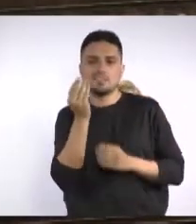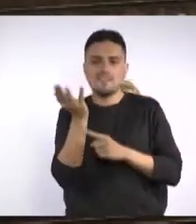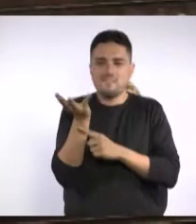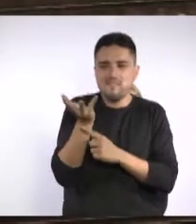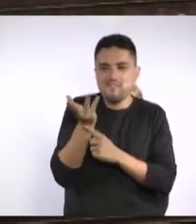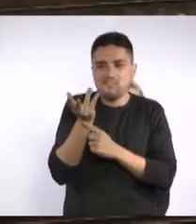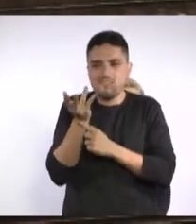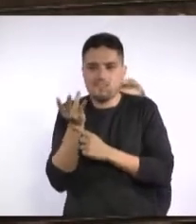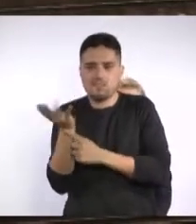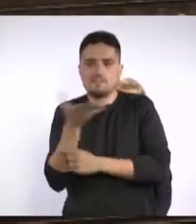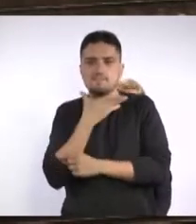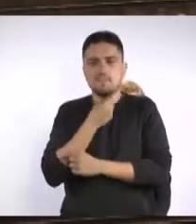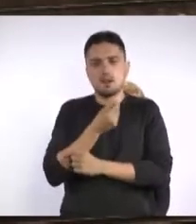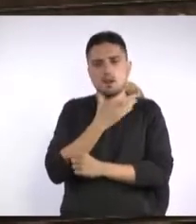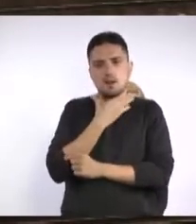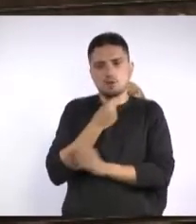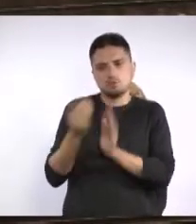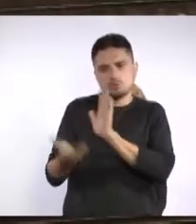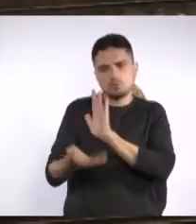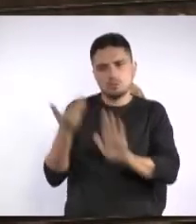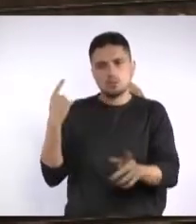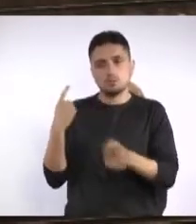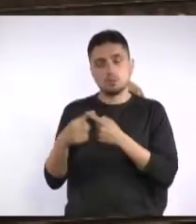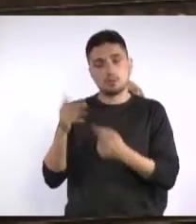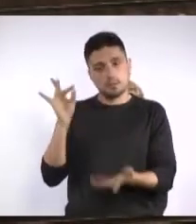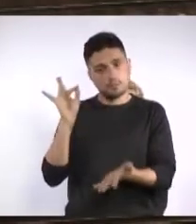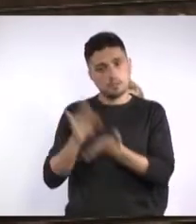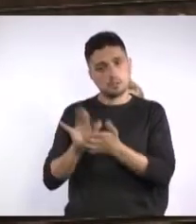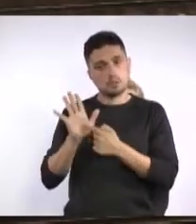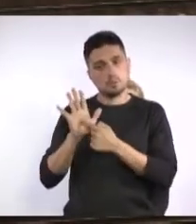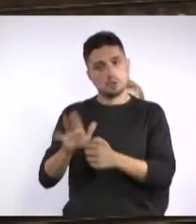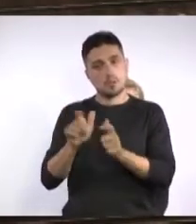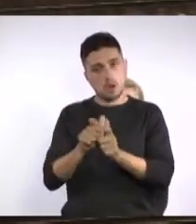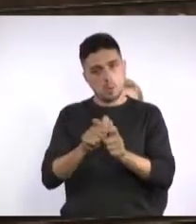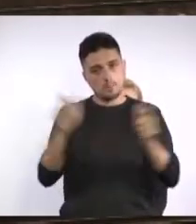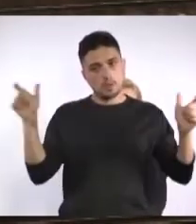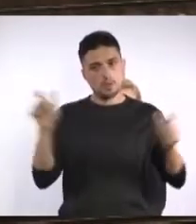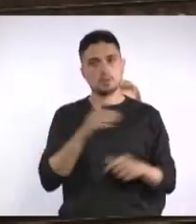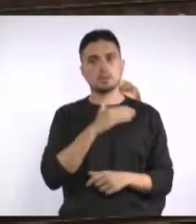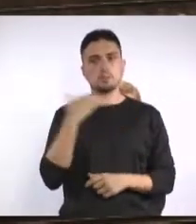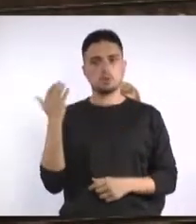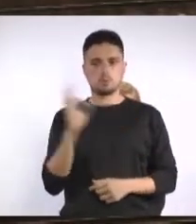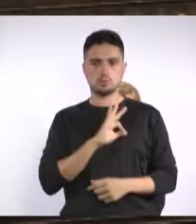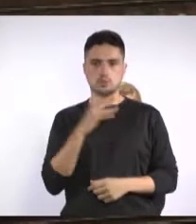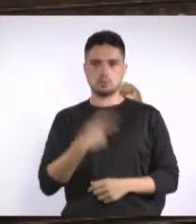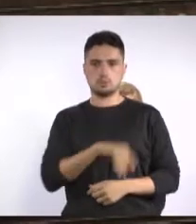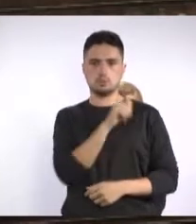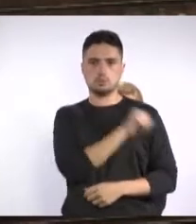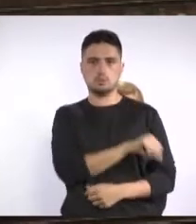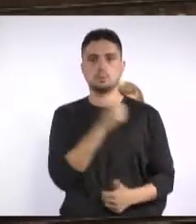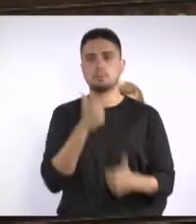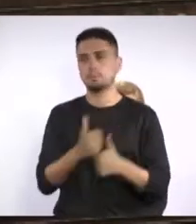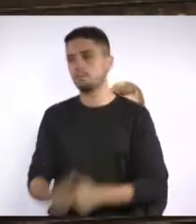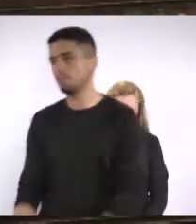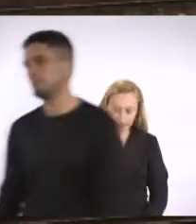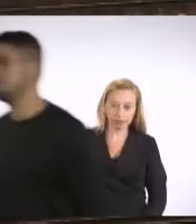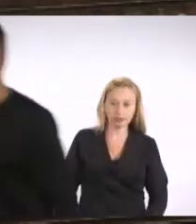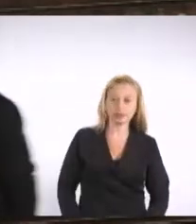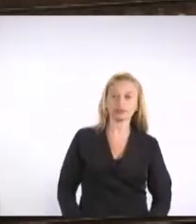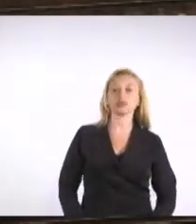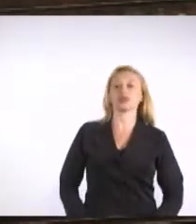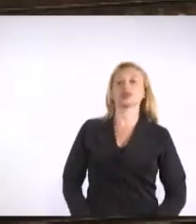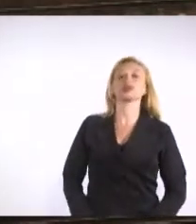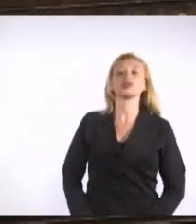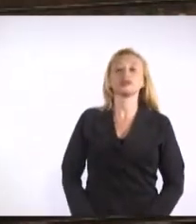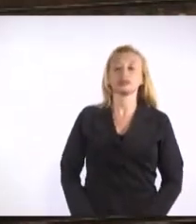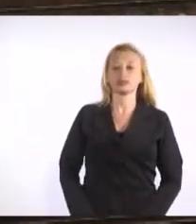que representa, na realidade, o aumento da letalidade policial no estado do Rio de Janeiro. E aí,